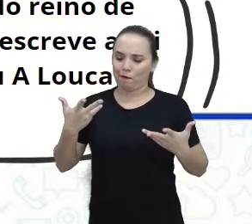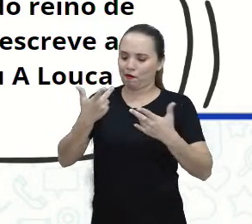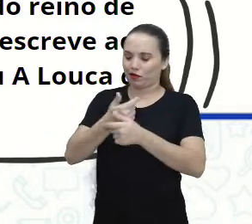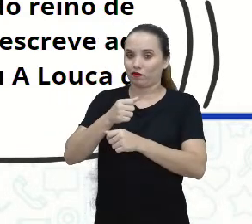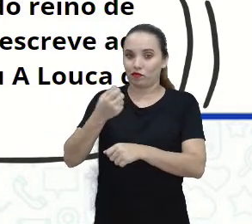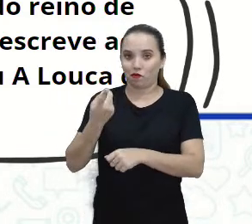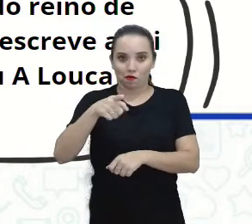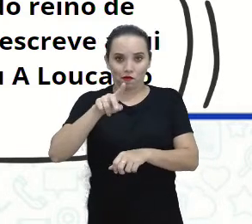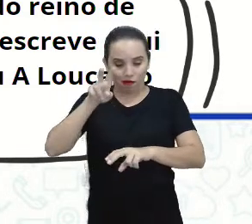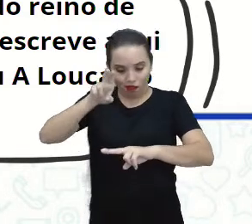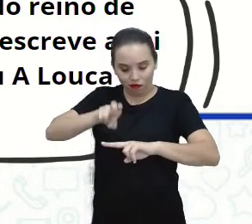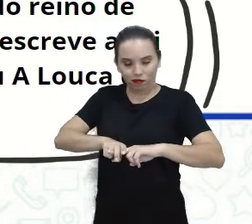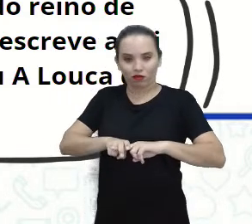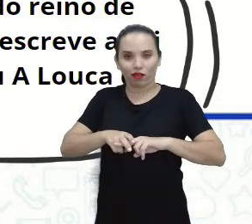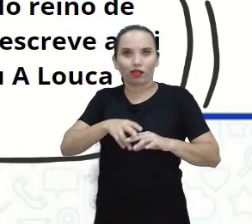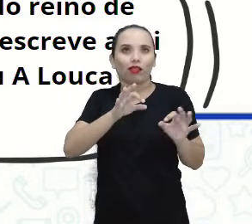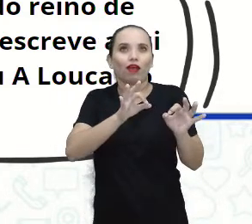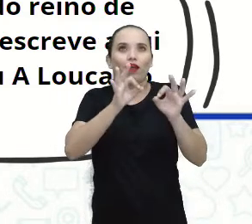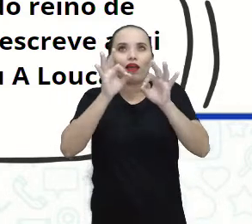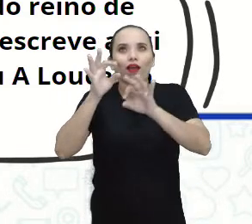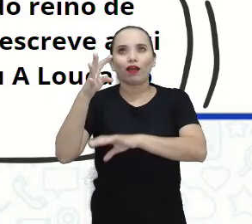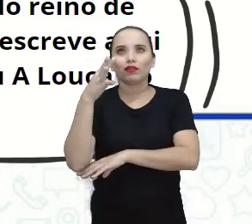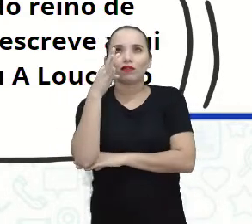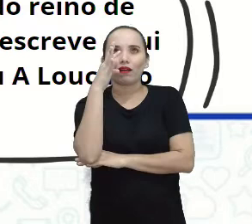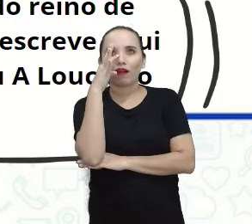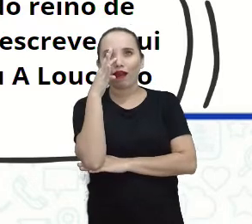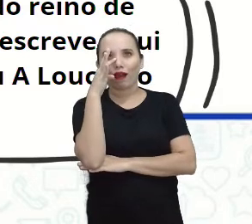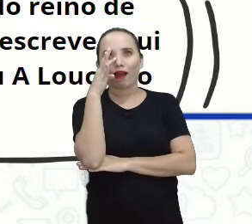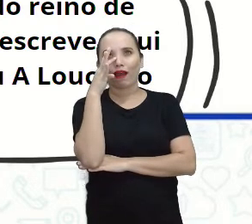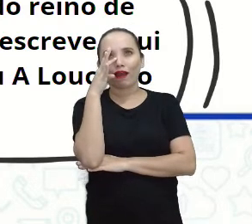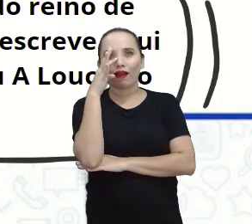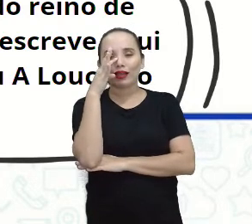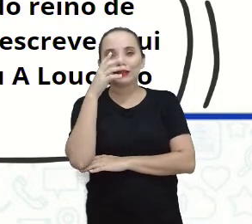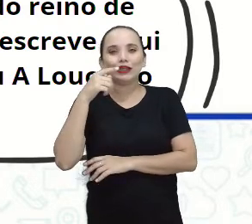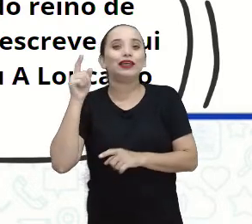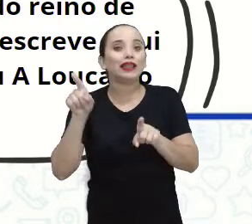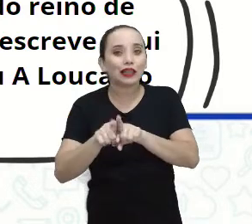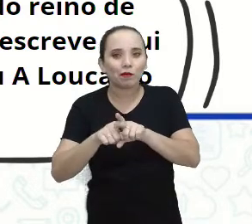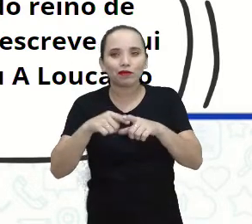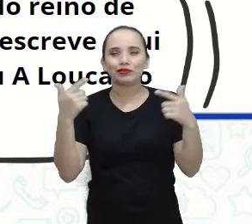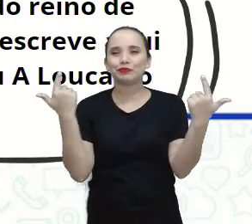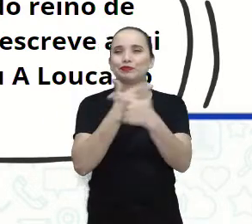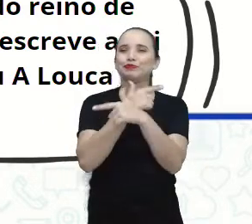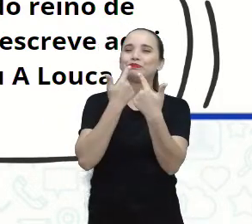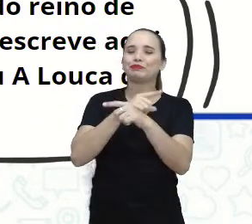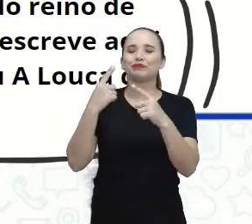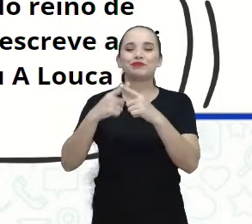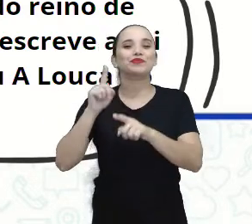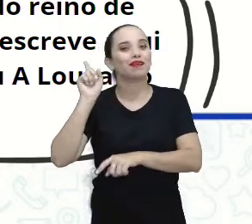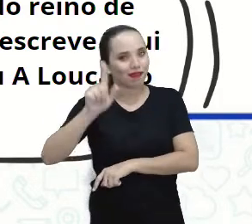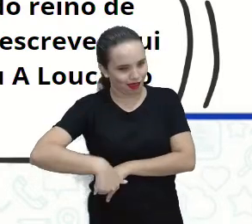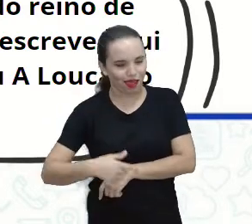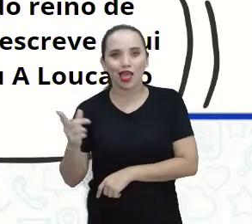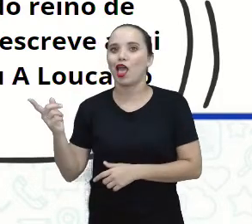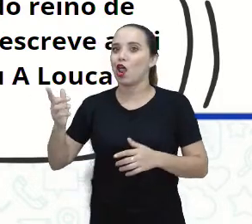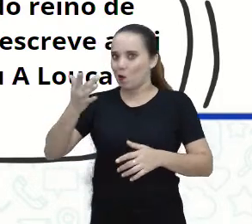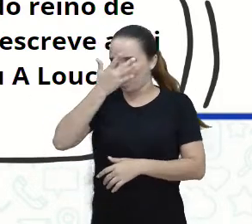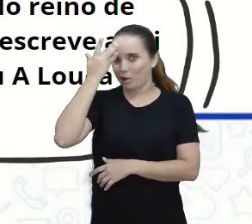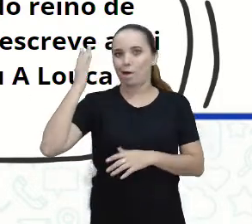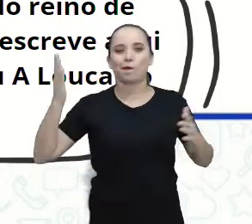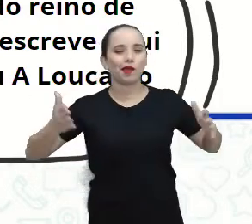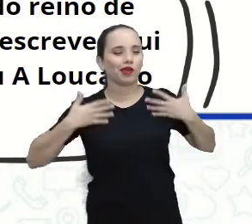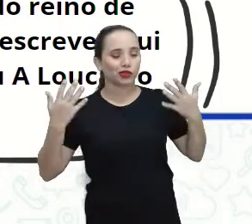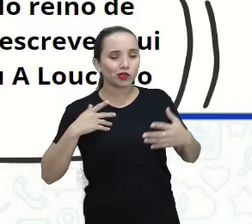uma palestra de Ariano era algo incrível, assim, a gente se embolava de rir, porque ele era muito divertido. A